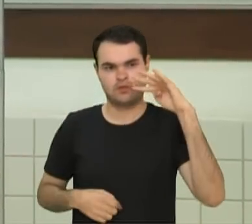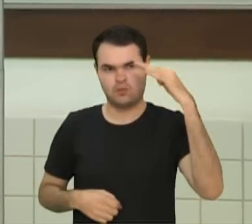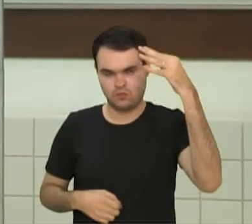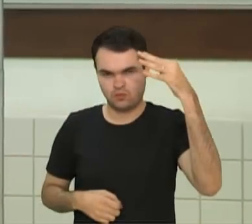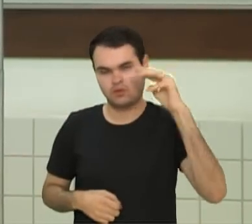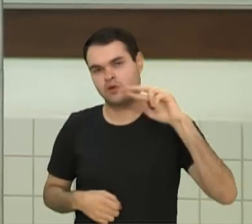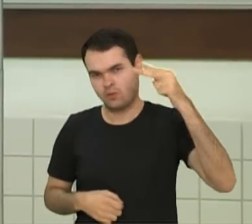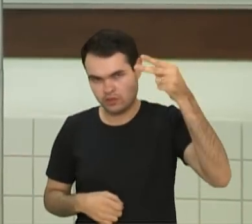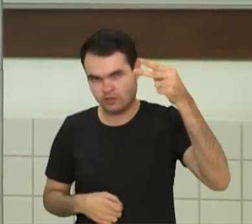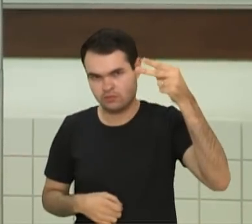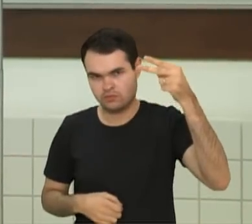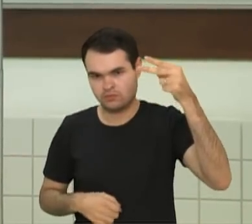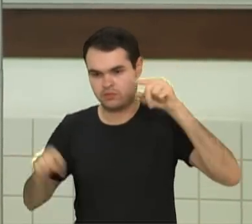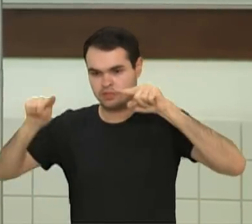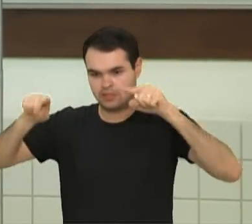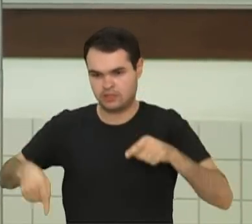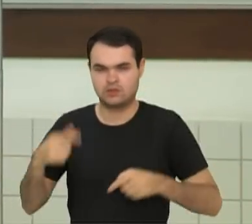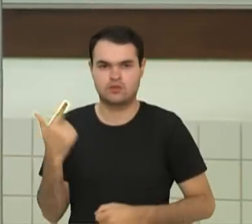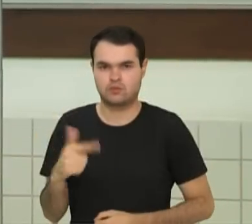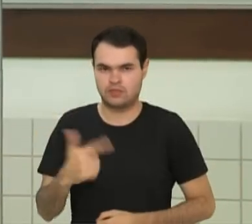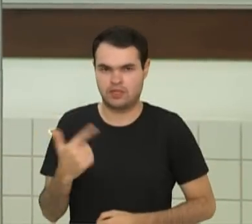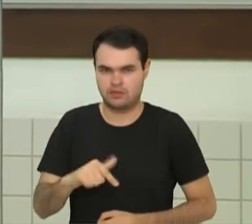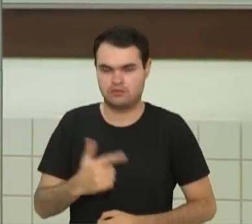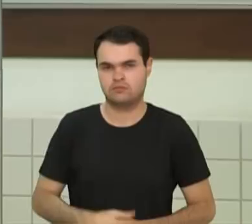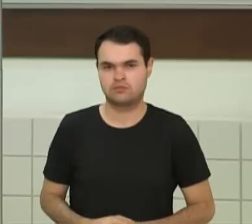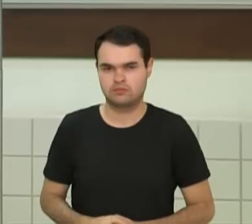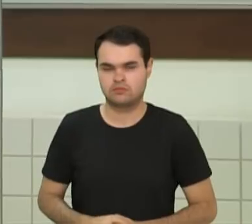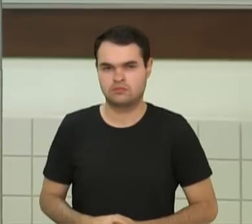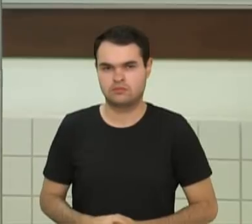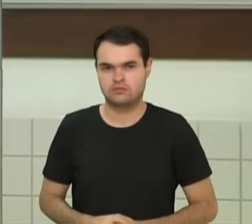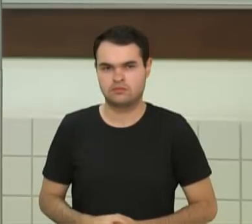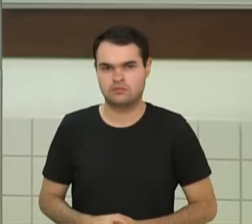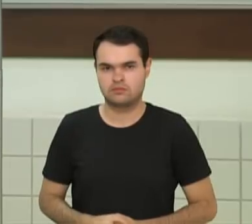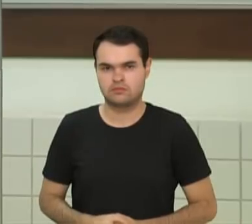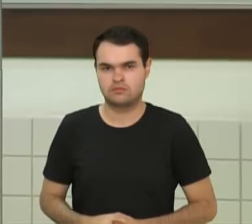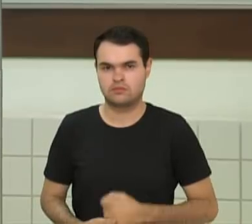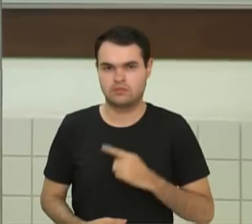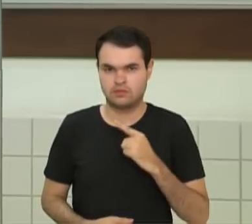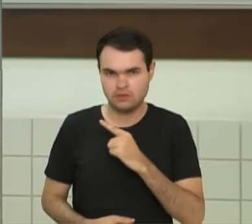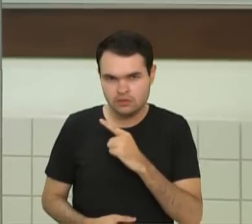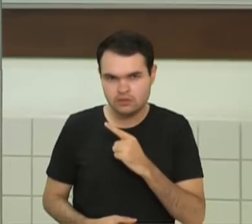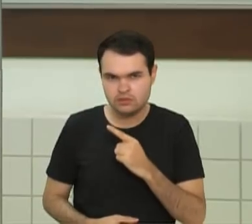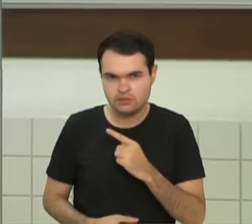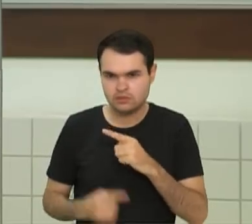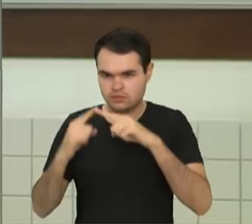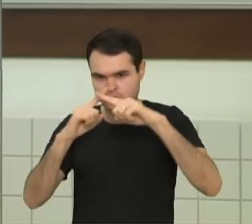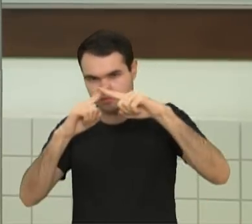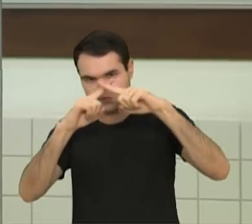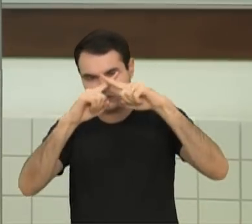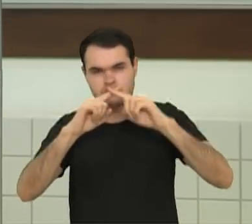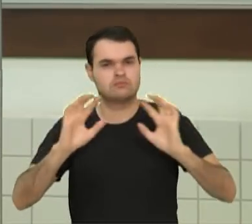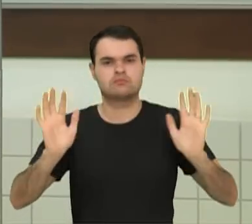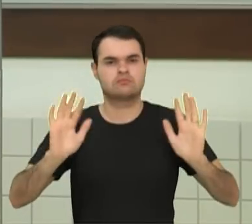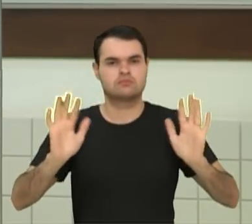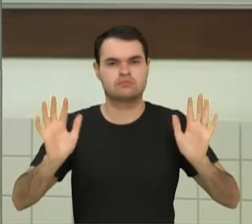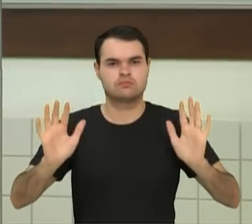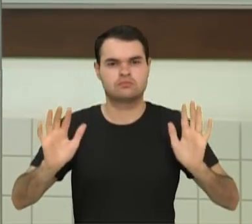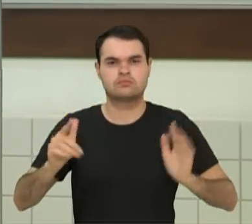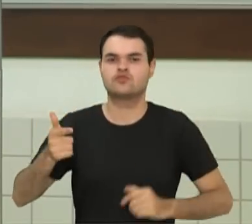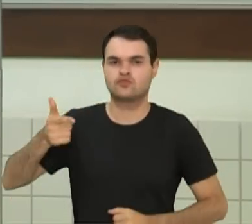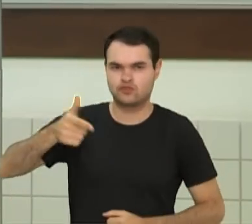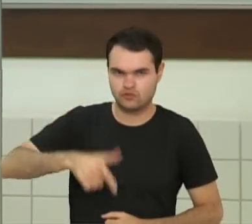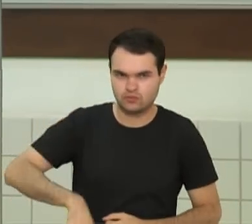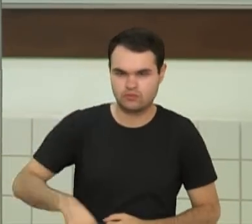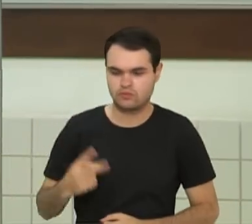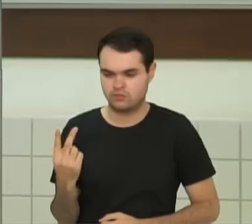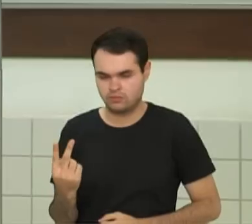Não temos o parênteses nesse caso aqui. Então, neste caso, eu não multiplico os expoentes. Eu vou repetir